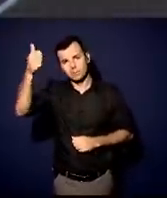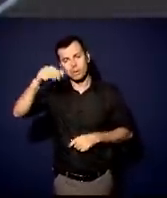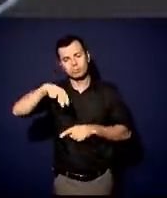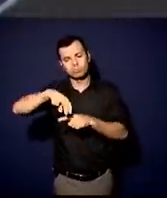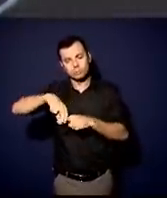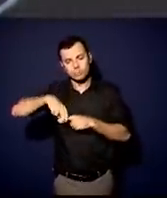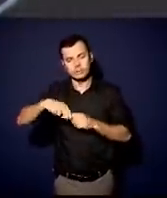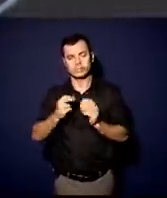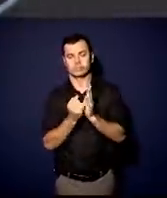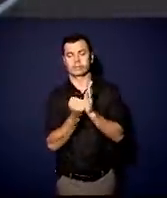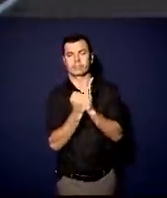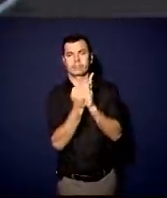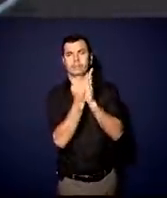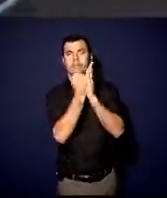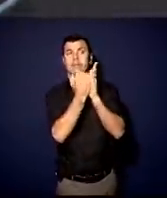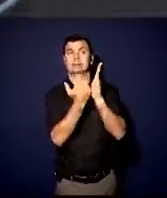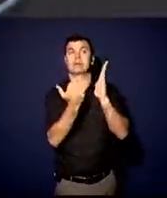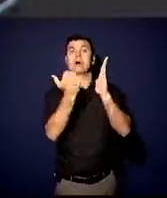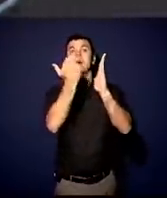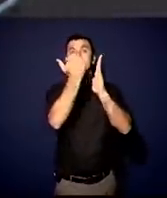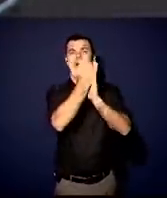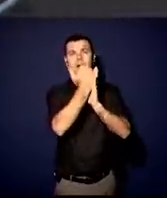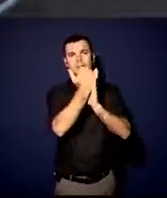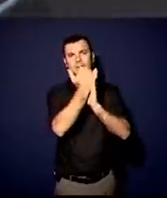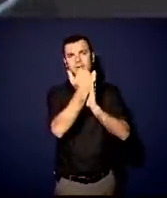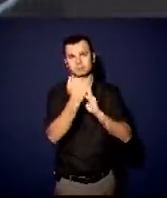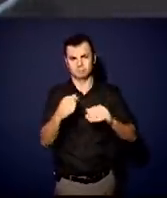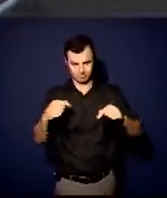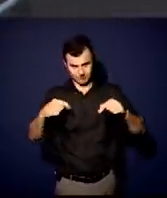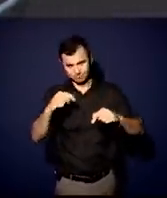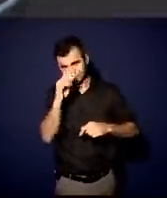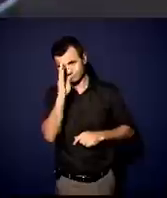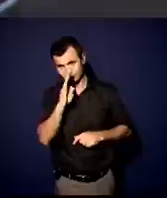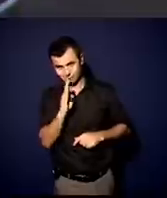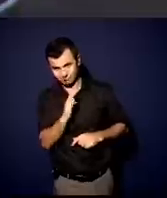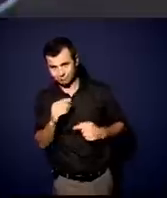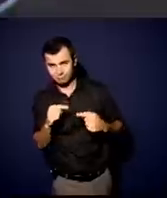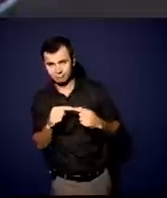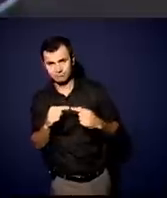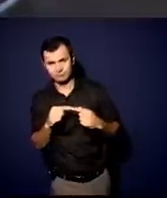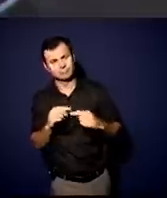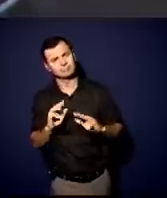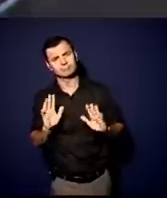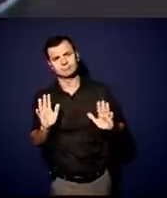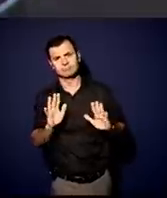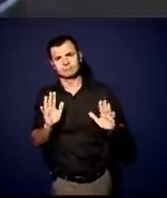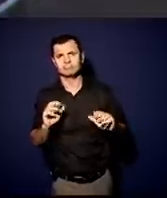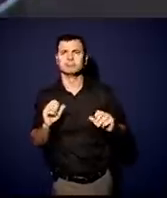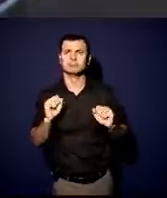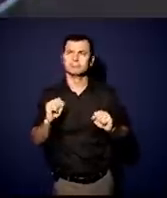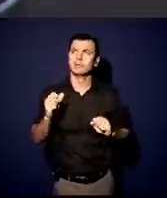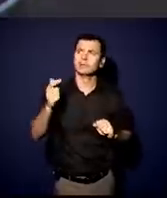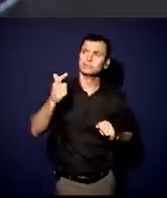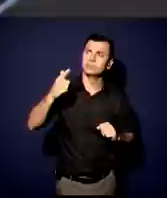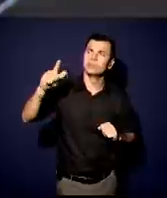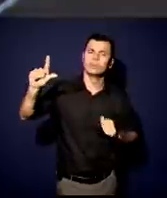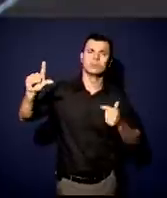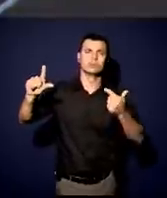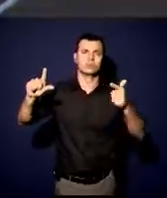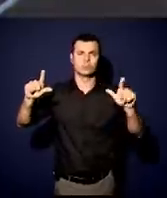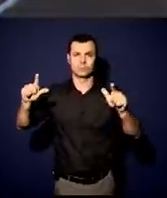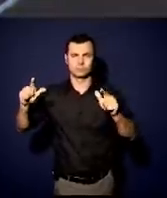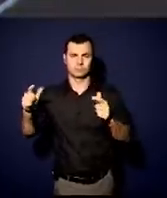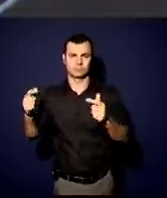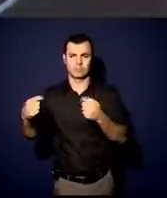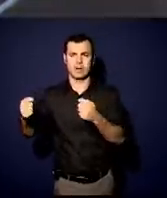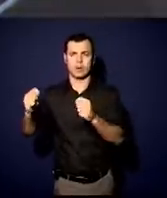e convenhamos que esse não é um problema para o Brasil isso é um problema para Talvez para algumas economias avançadas no